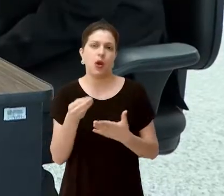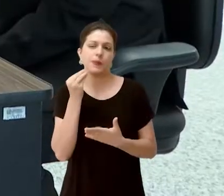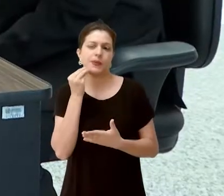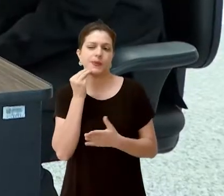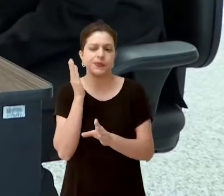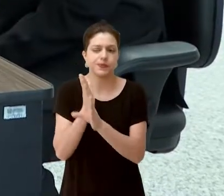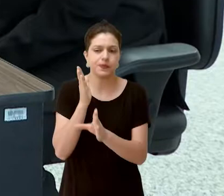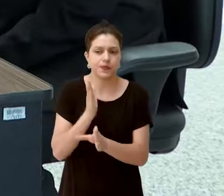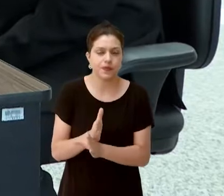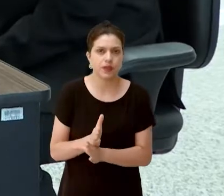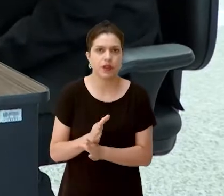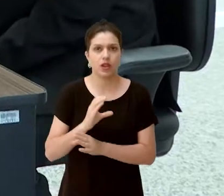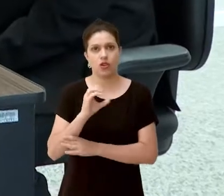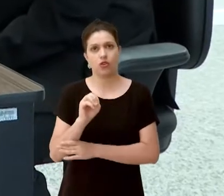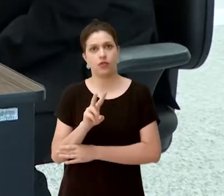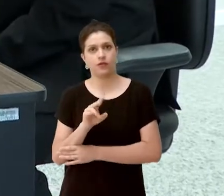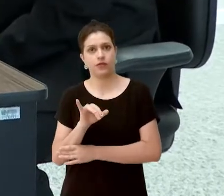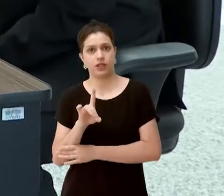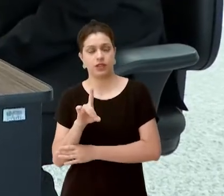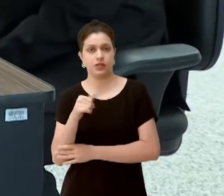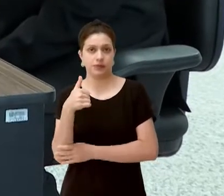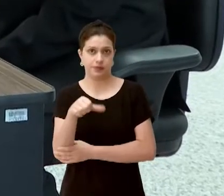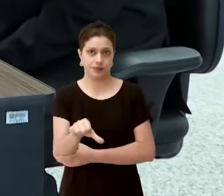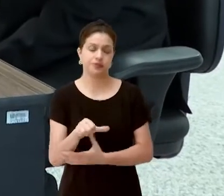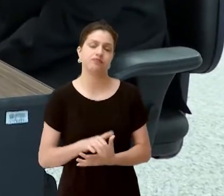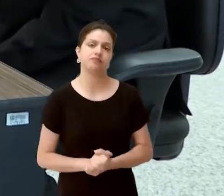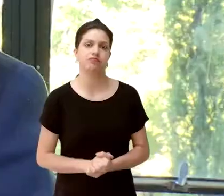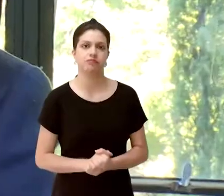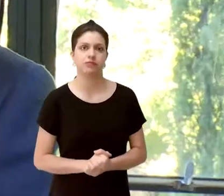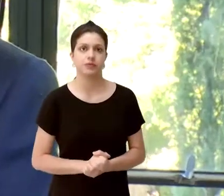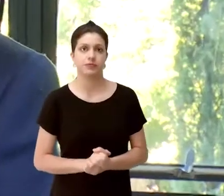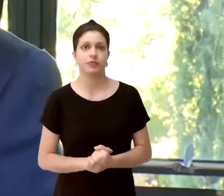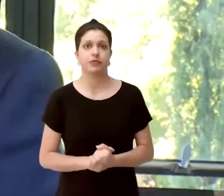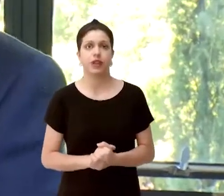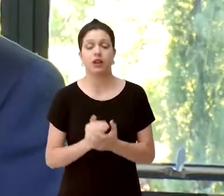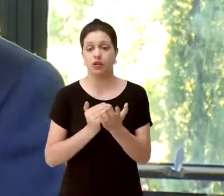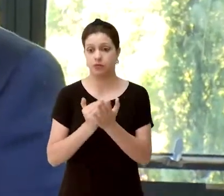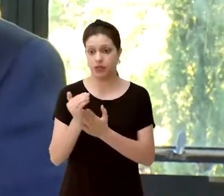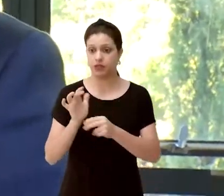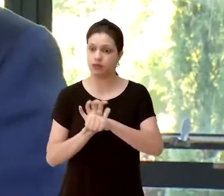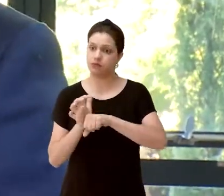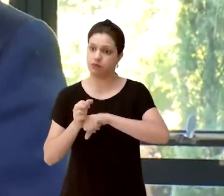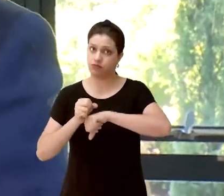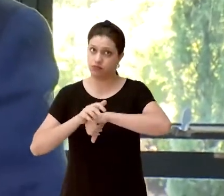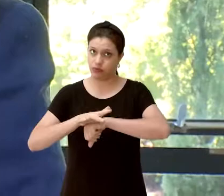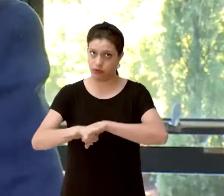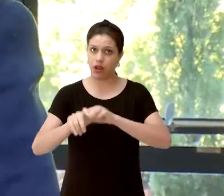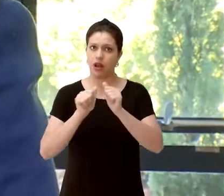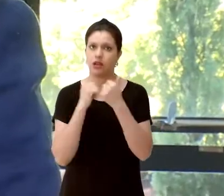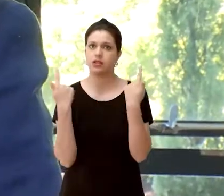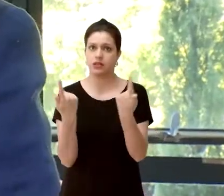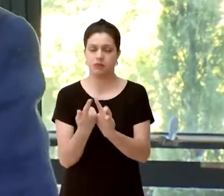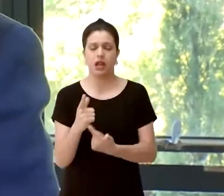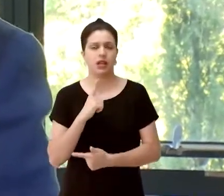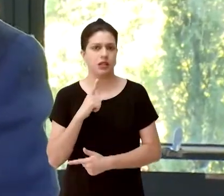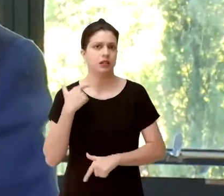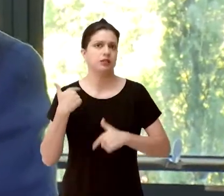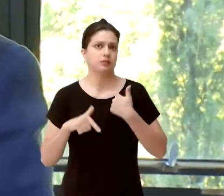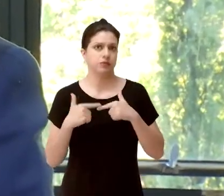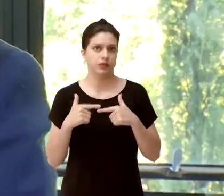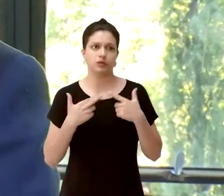estão passando por testes para a detecção da Covid-19. Desde o início da pandemia, a Assembleia tem